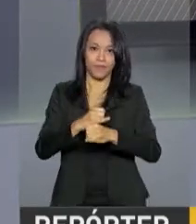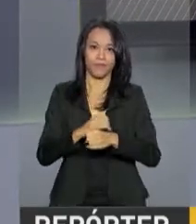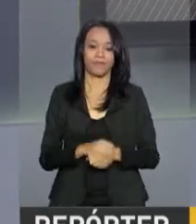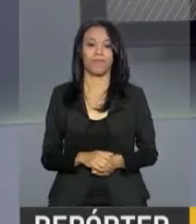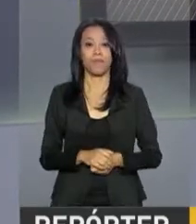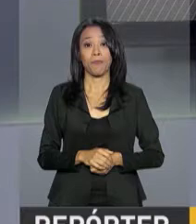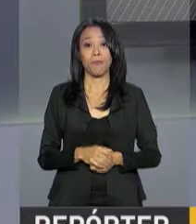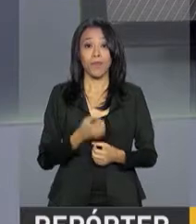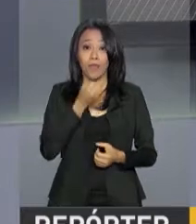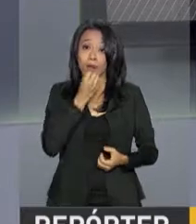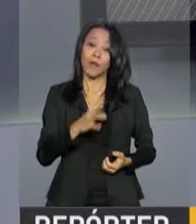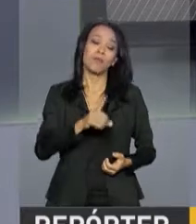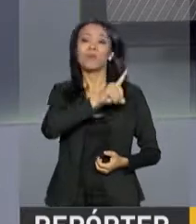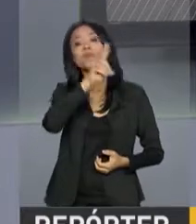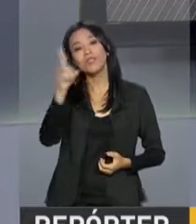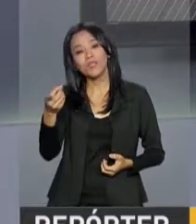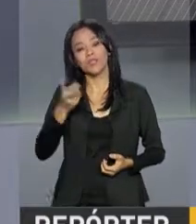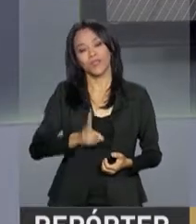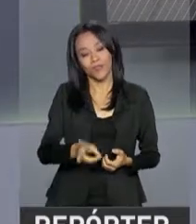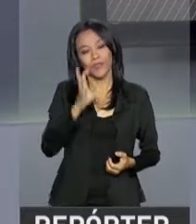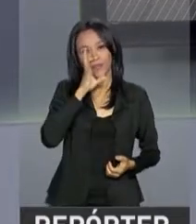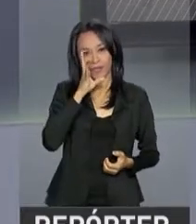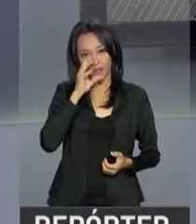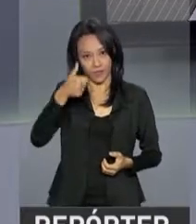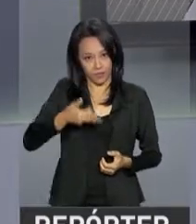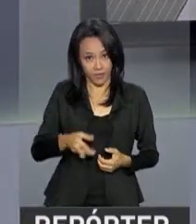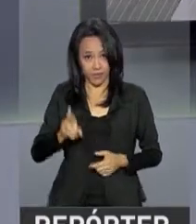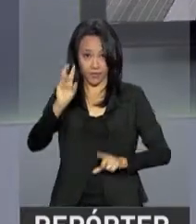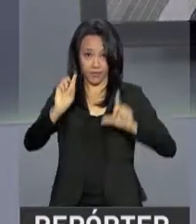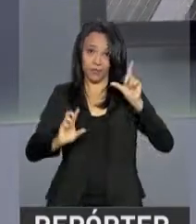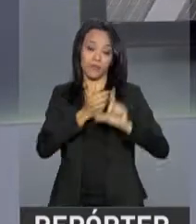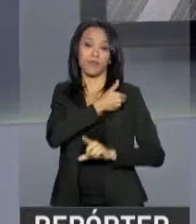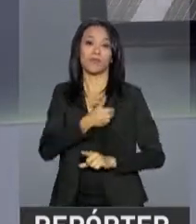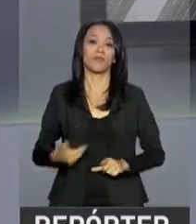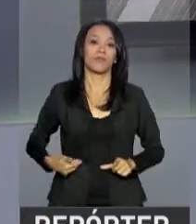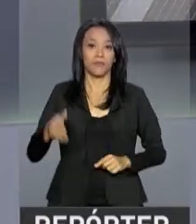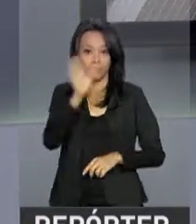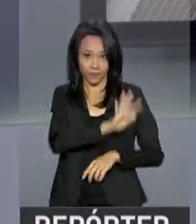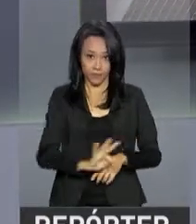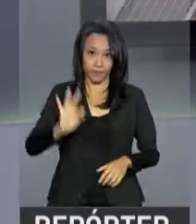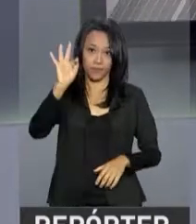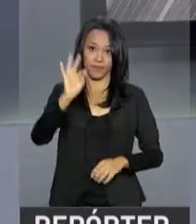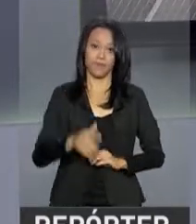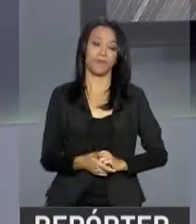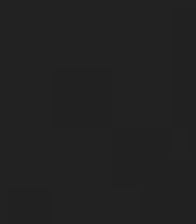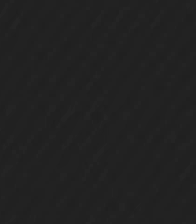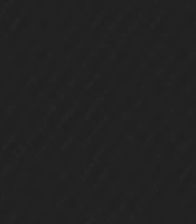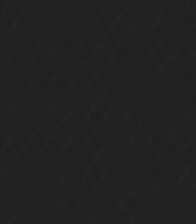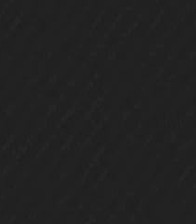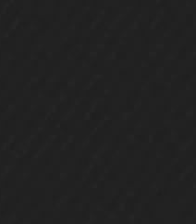internet um bom dia para você continue com a gente aqui na nbr a tv do governo federal